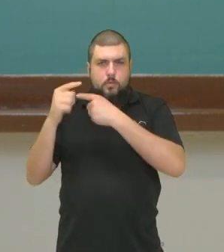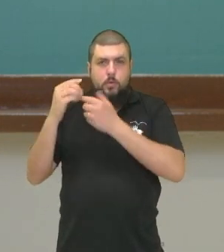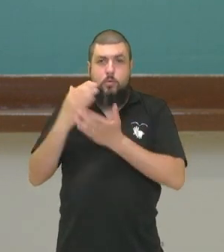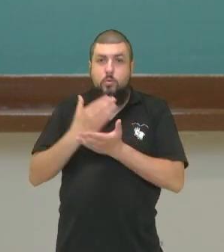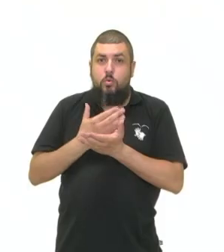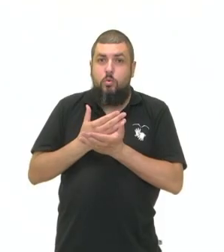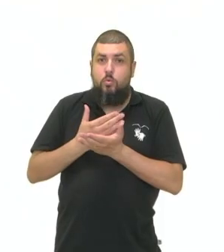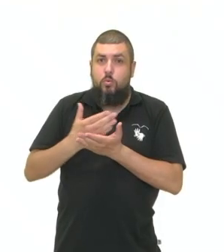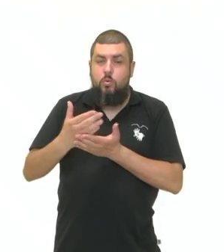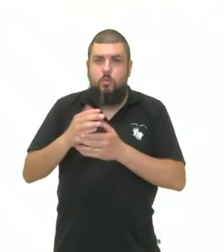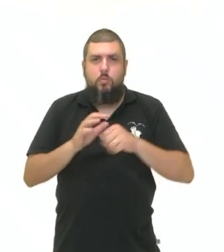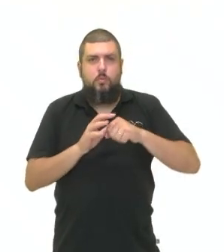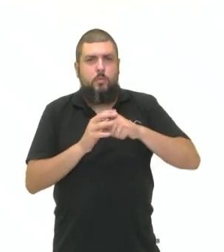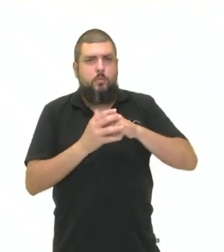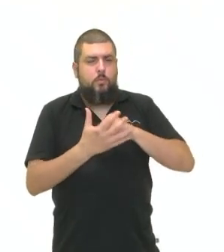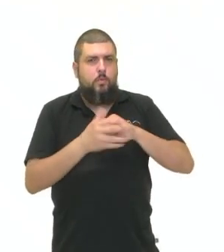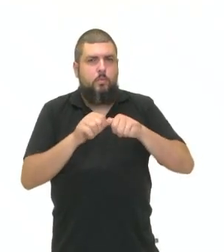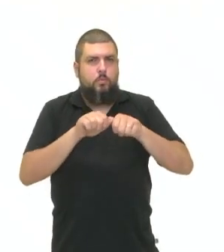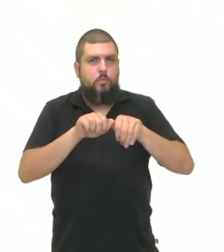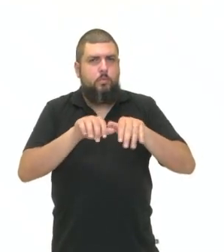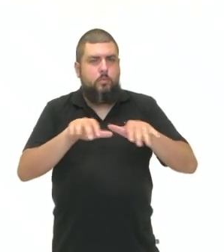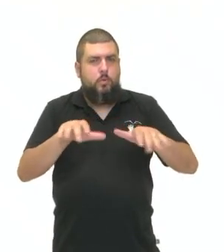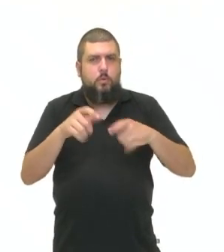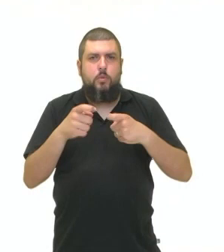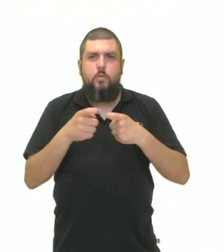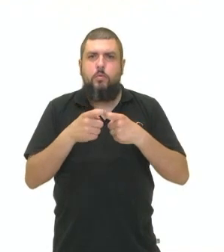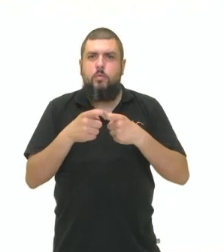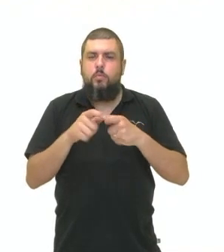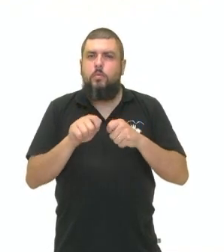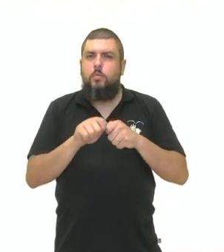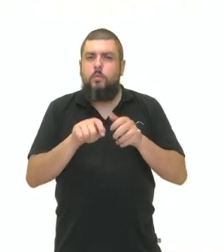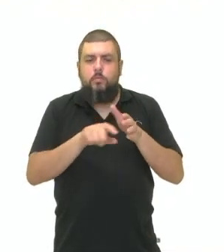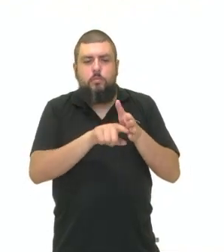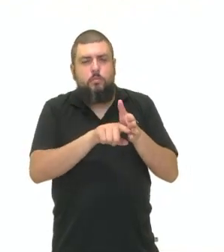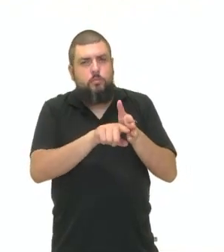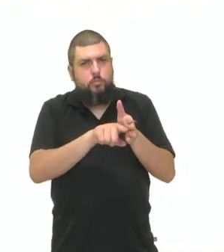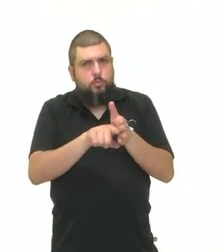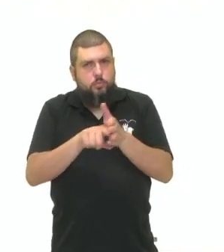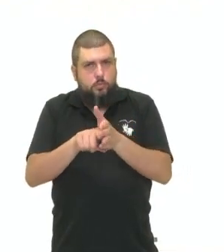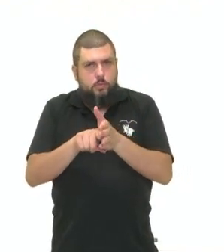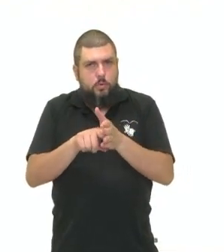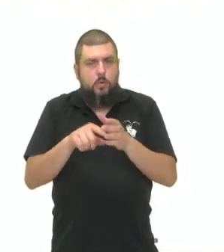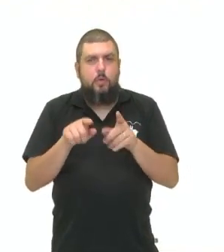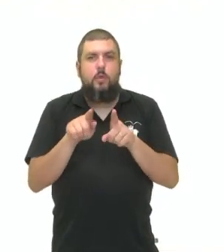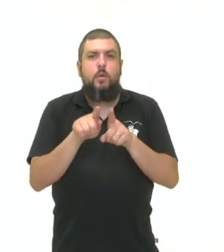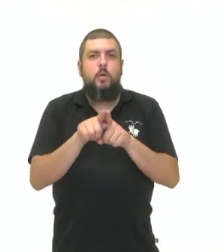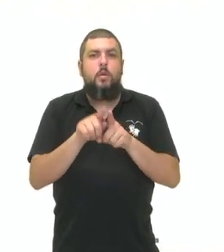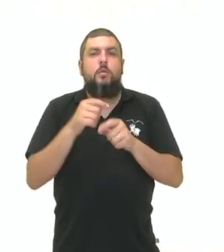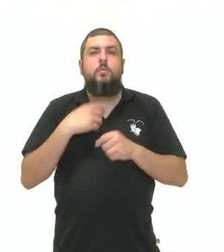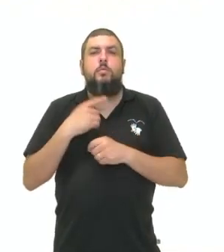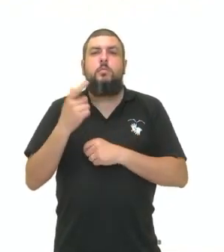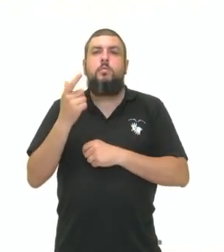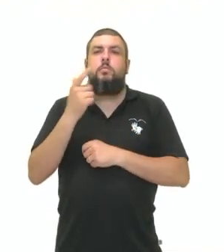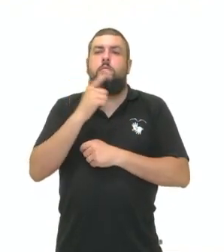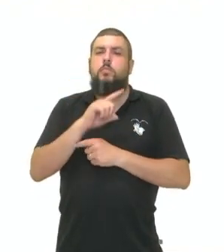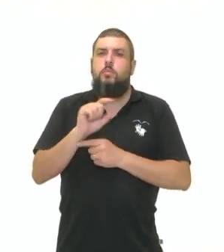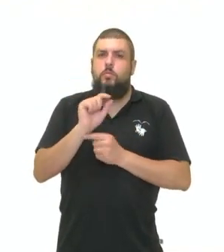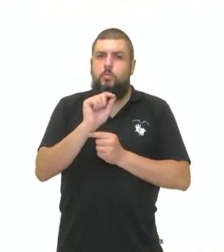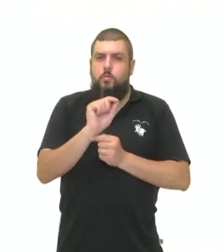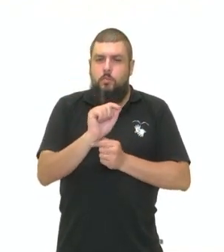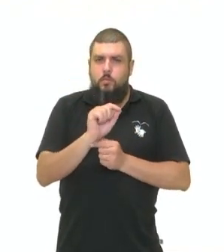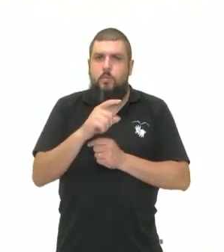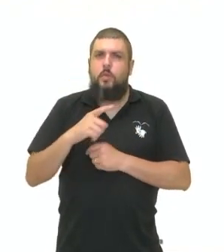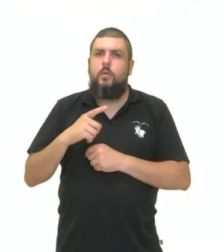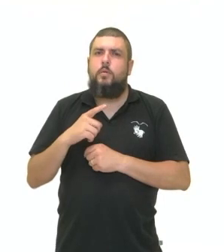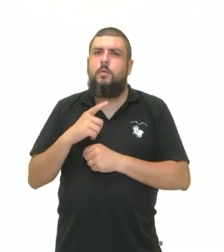e cientistas fizeram um consórcio para estudar a doença e chegaram à conclusão de que ele tem uma